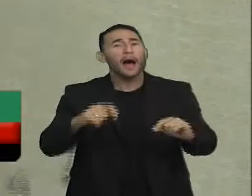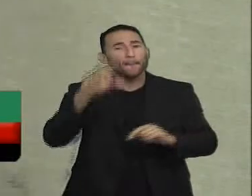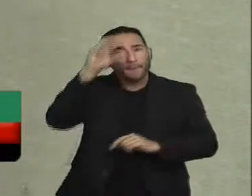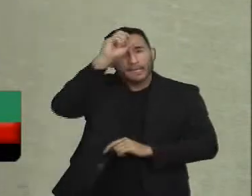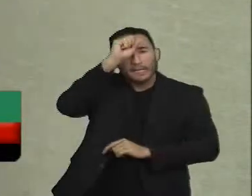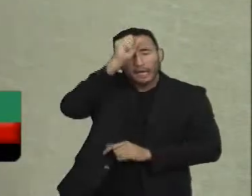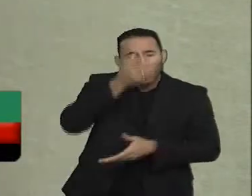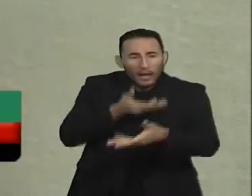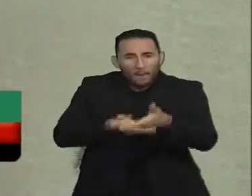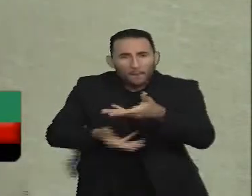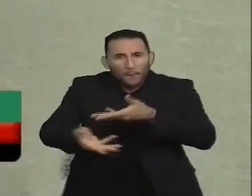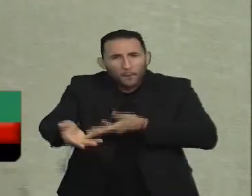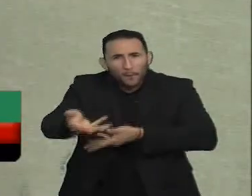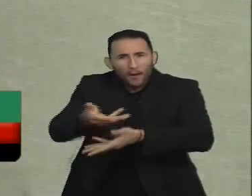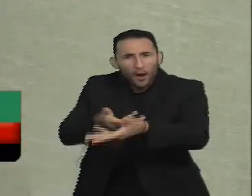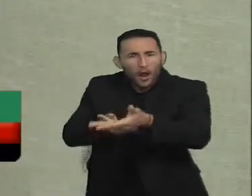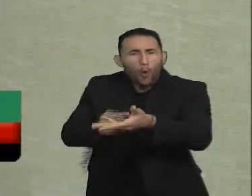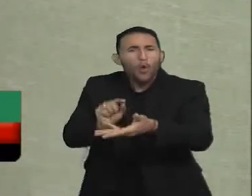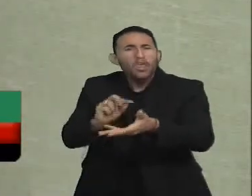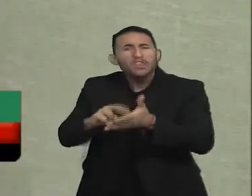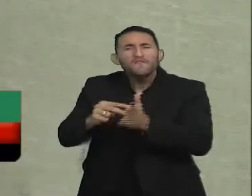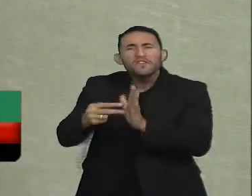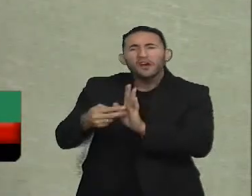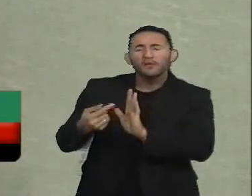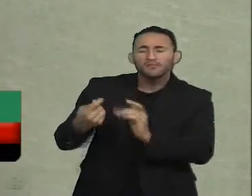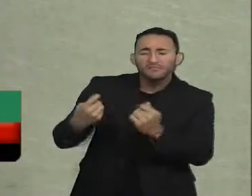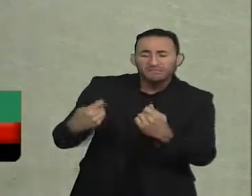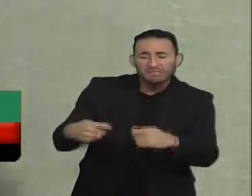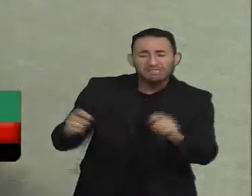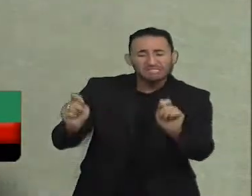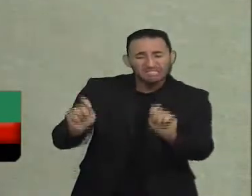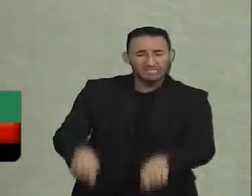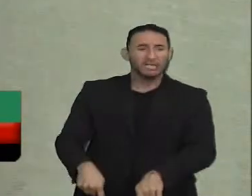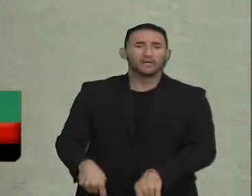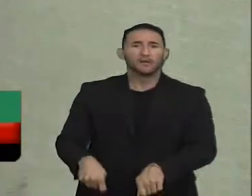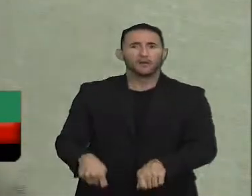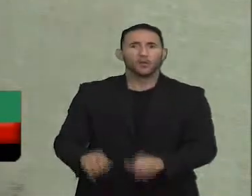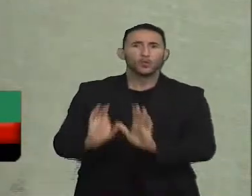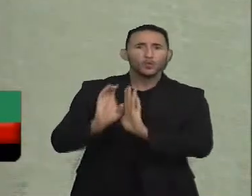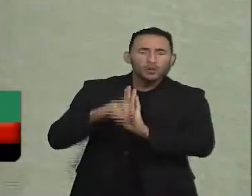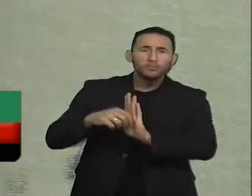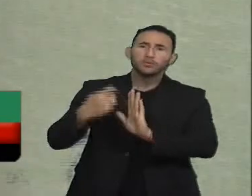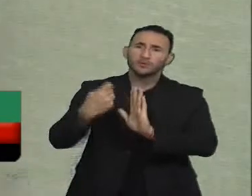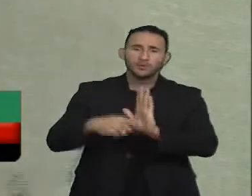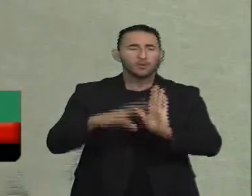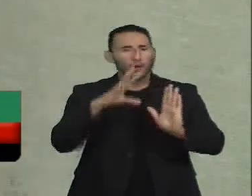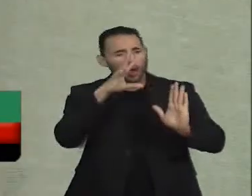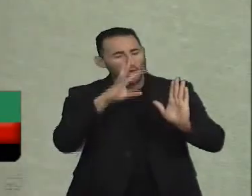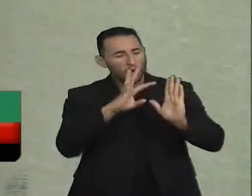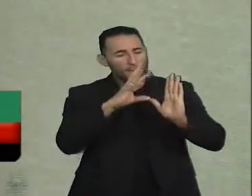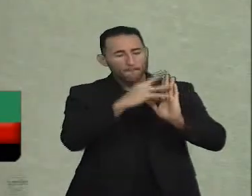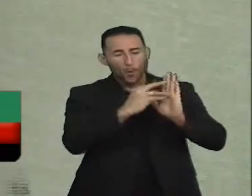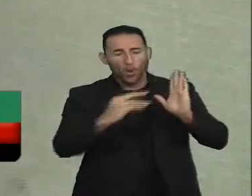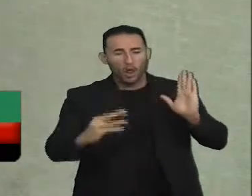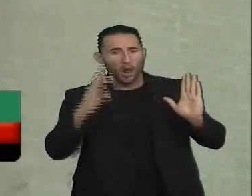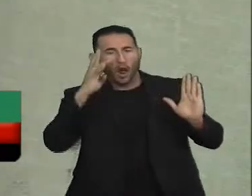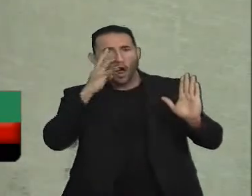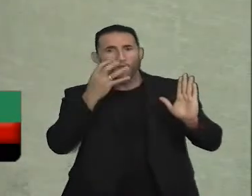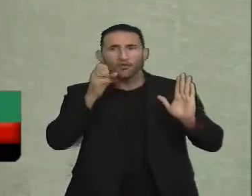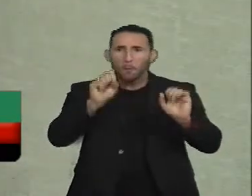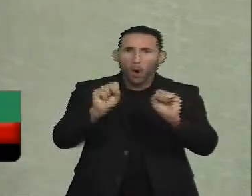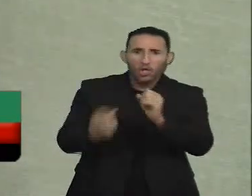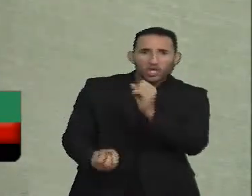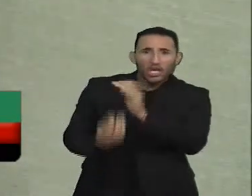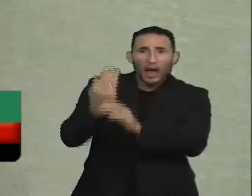que a palavra servidor significa. Então, já deixo aqui o desafio para você fazer um cursinho online